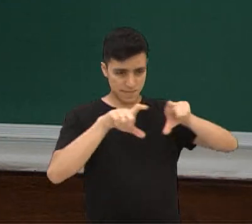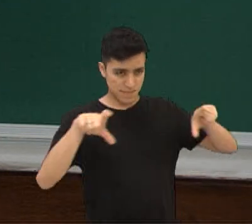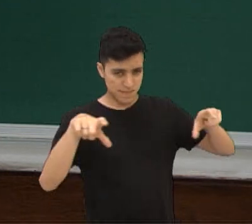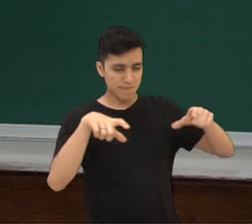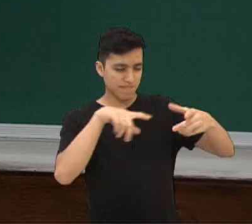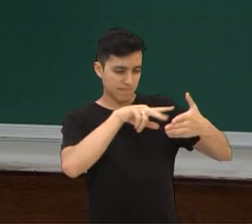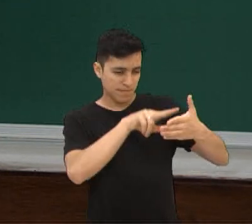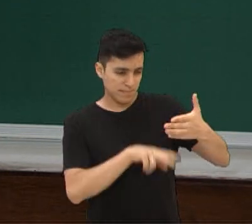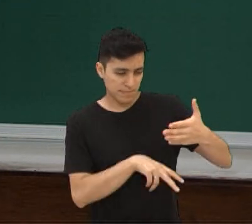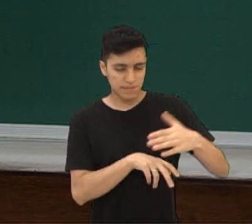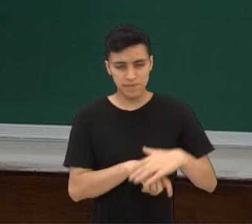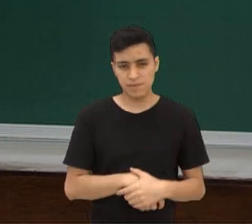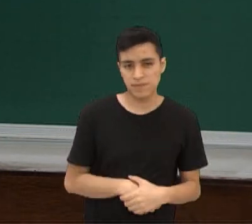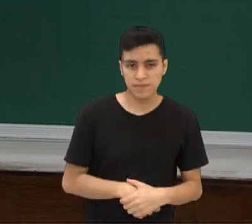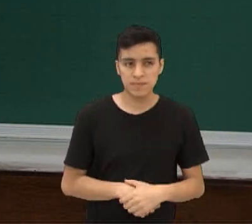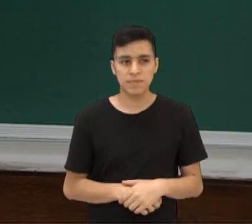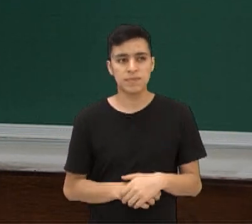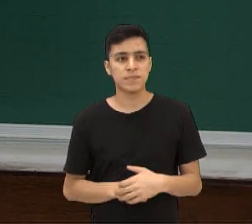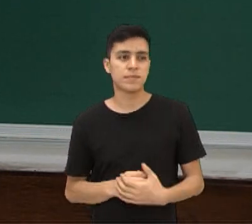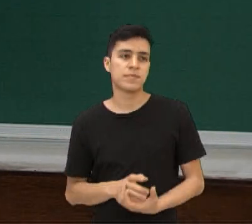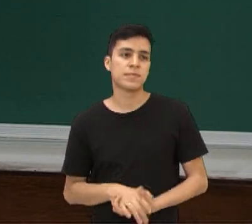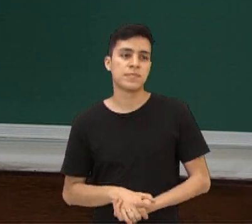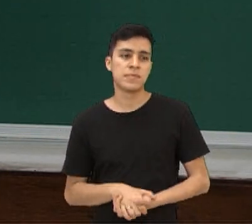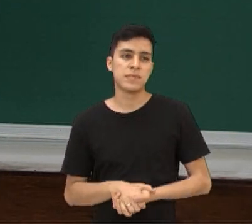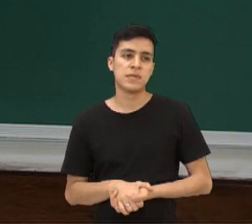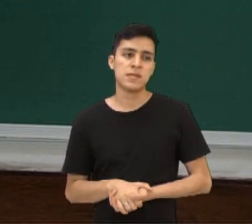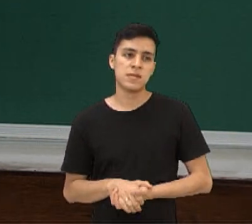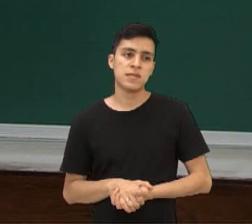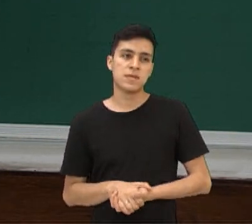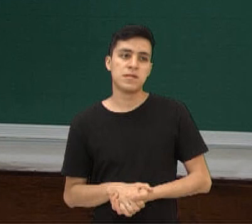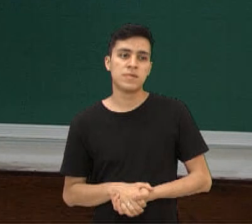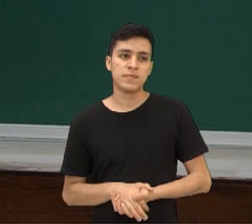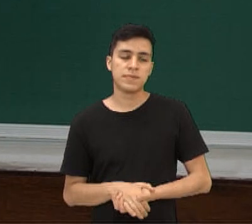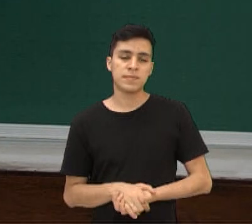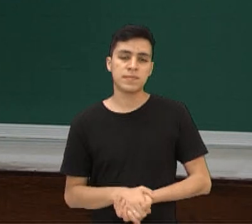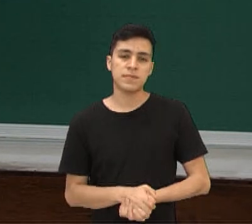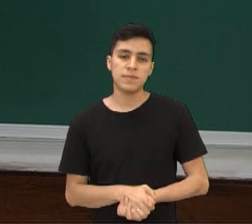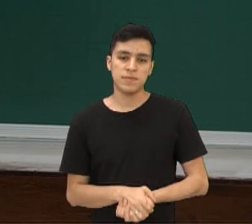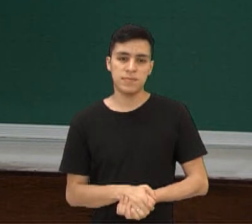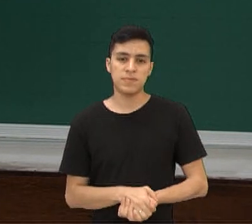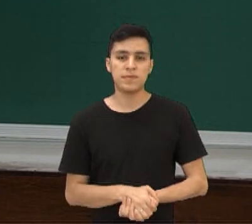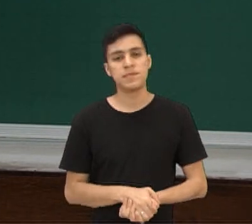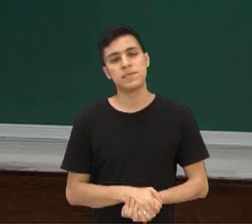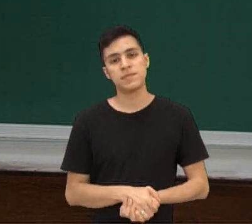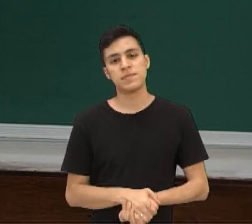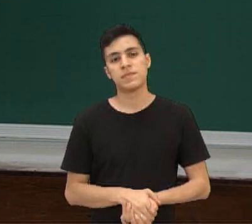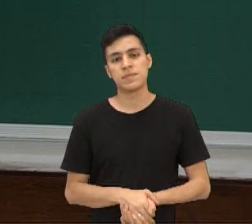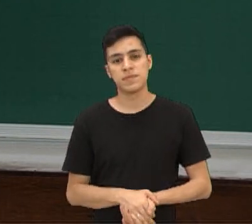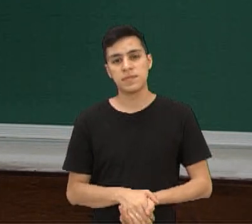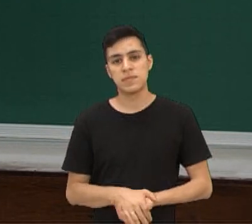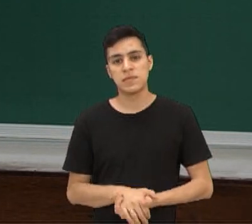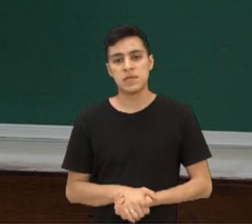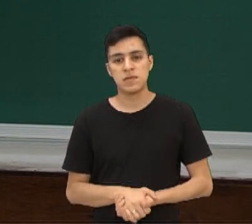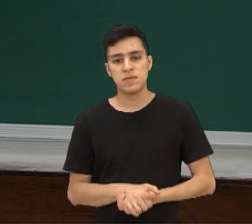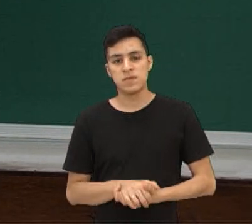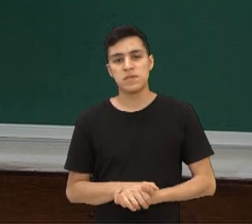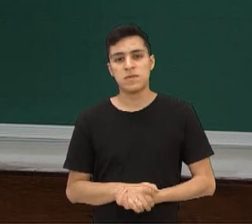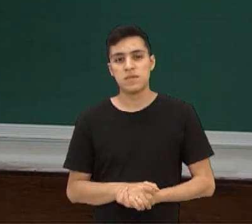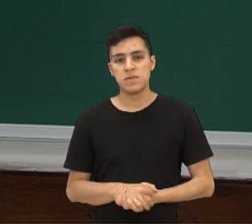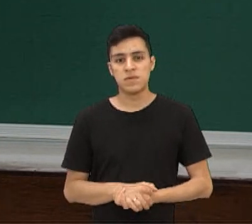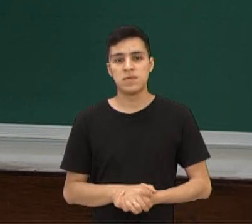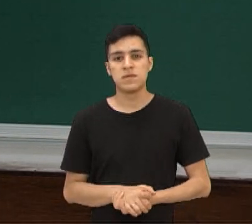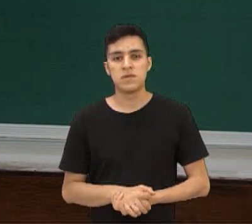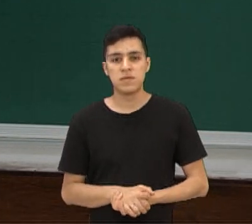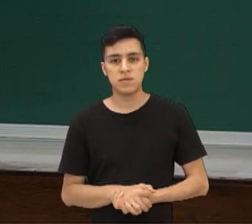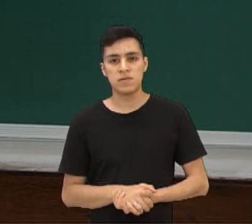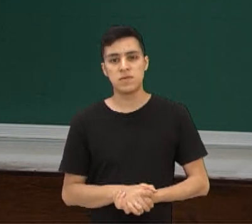of the journalists. Those who are self-taught are avid and quick, and during those bygone times, we